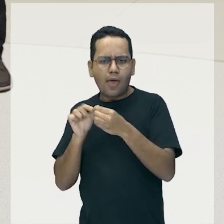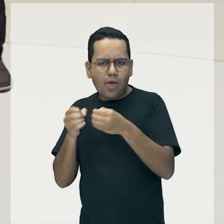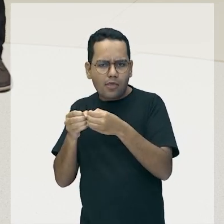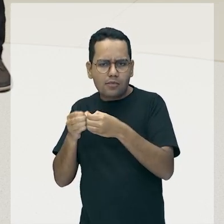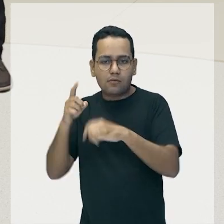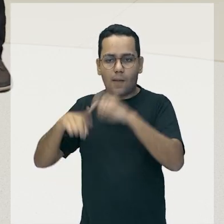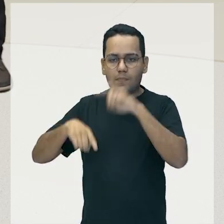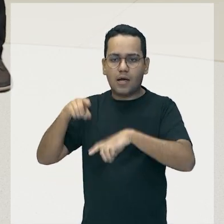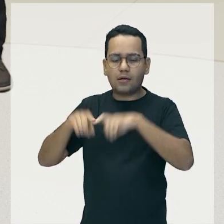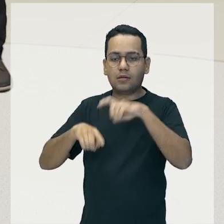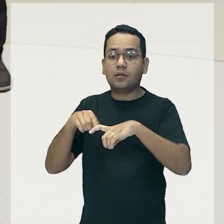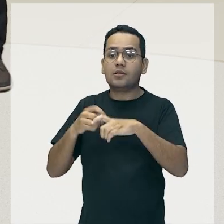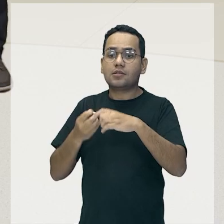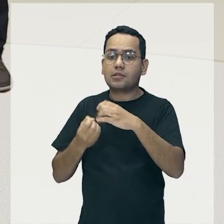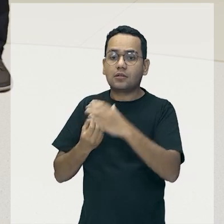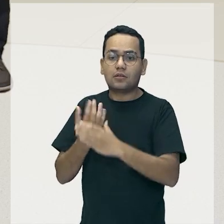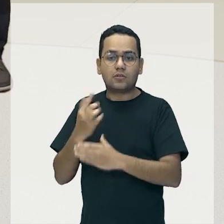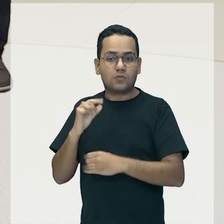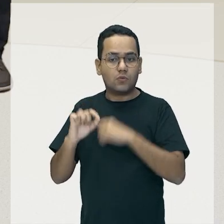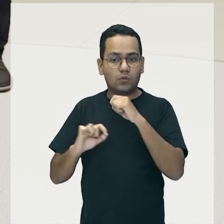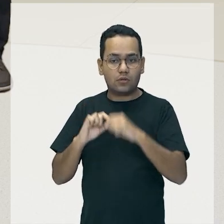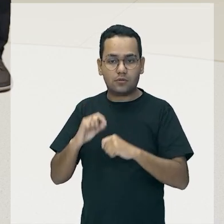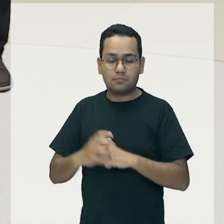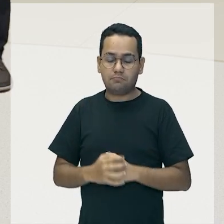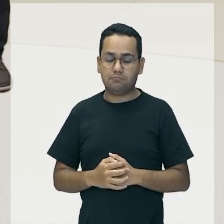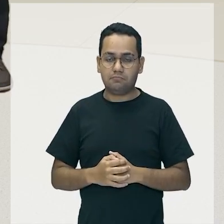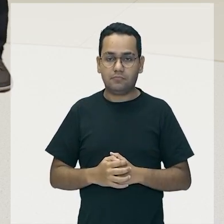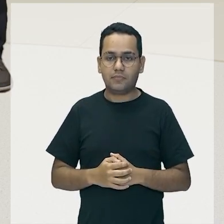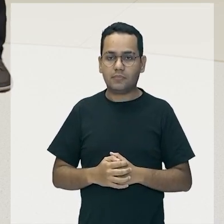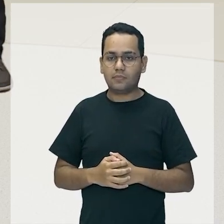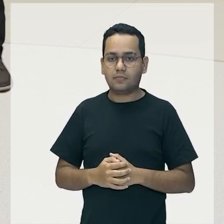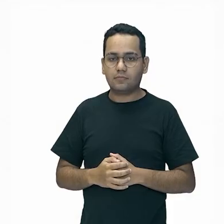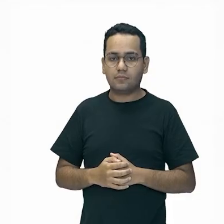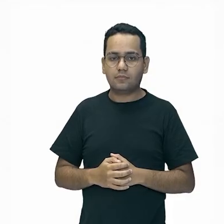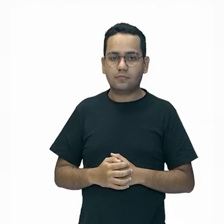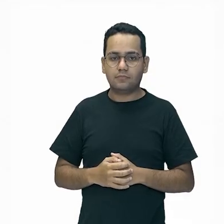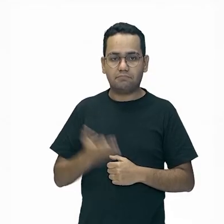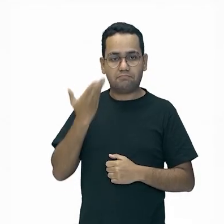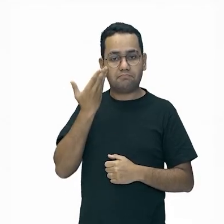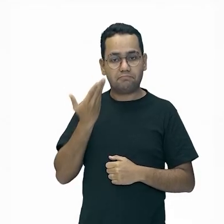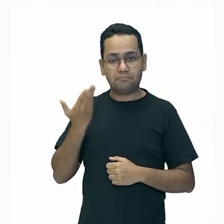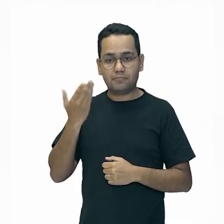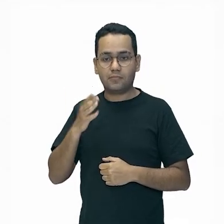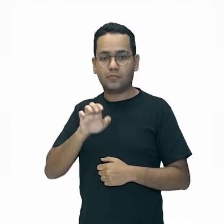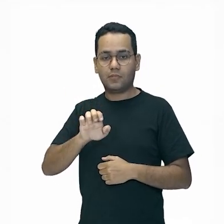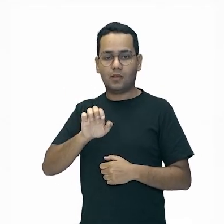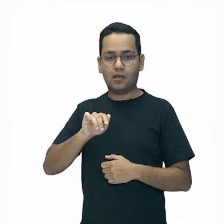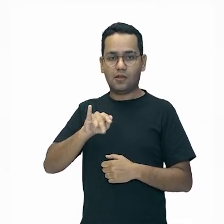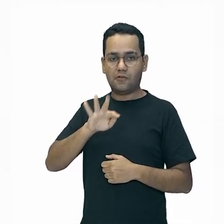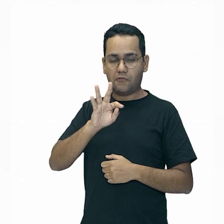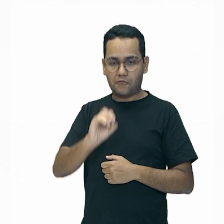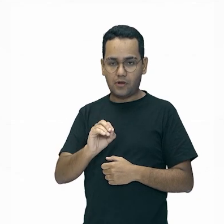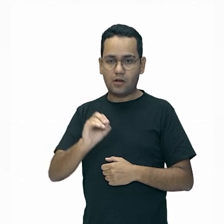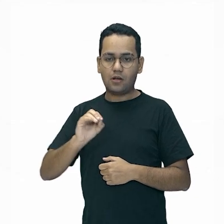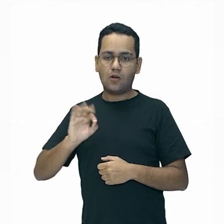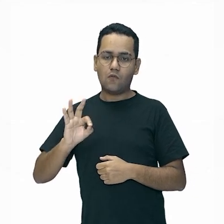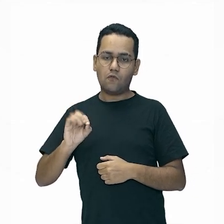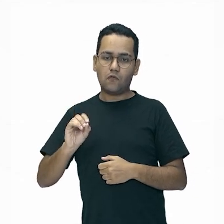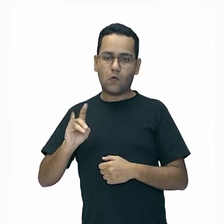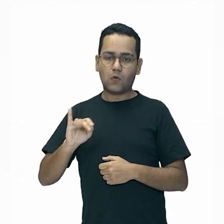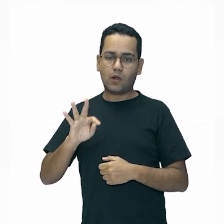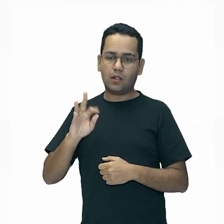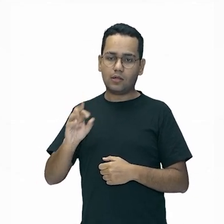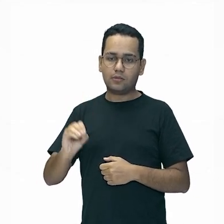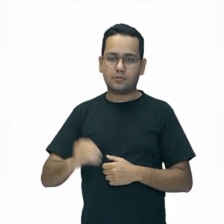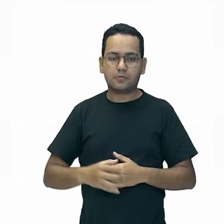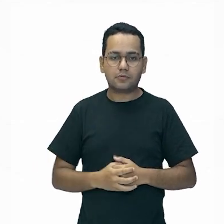fenômeno chamado efeito fotoelétrico. Vamos ver o que é isso? Dá só uma olhada. O efeito